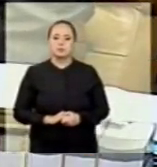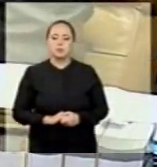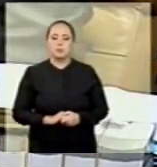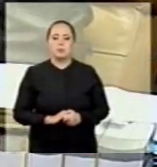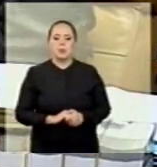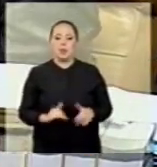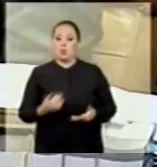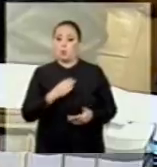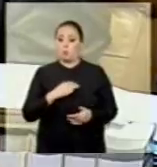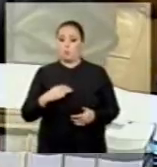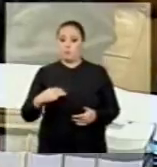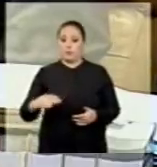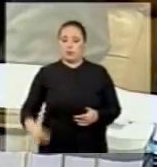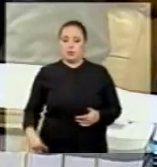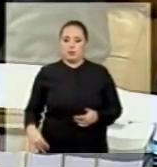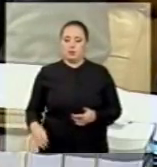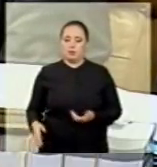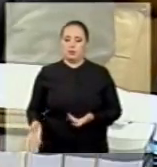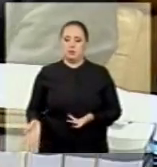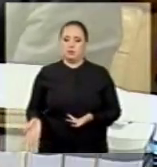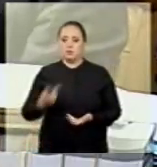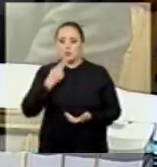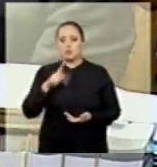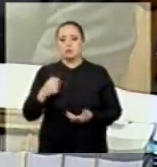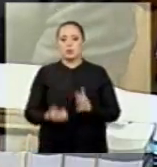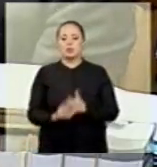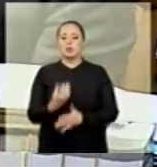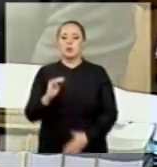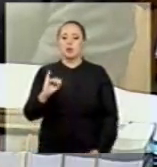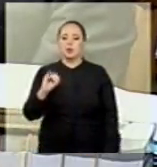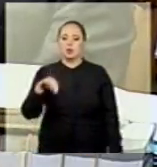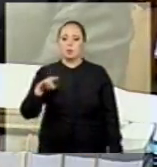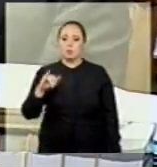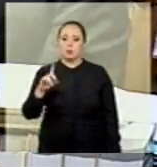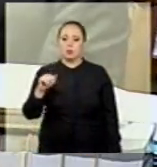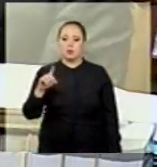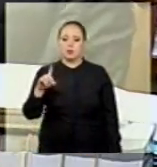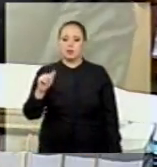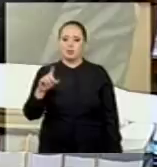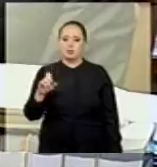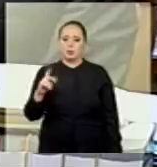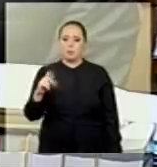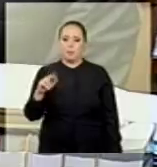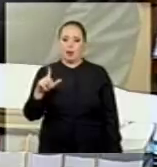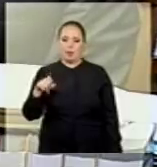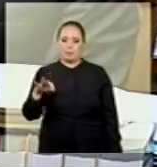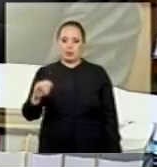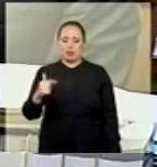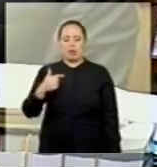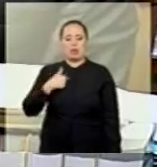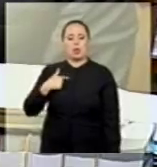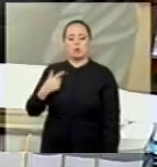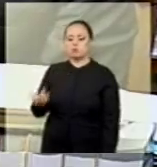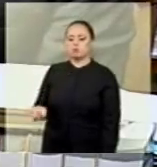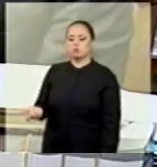da Previdência Social invocou em seu favor a imunidade parlamentar. Eu sou inviolável por minhas palavras,